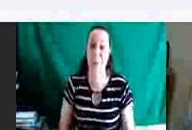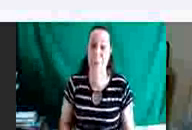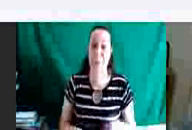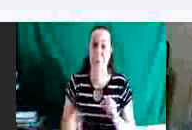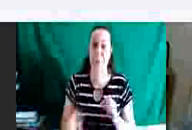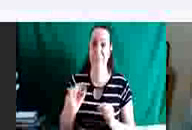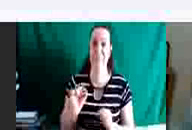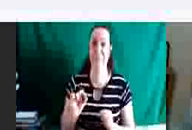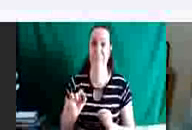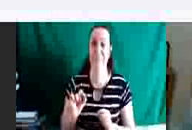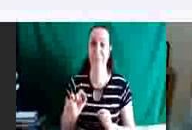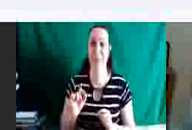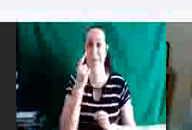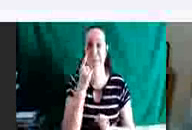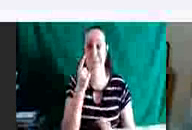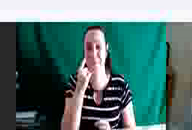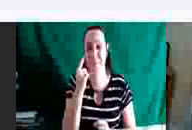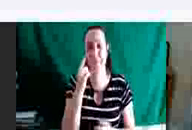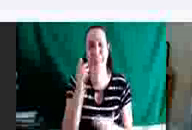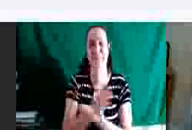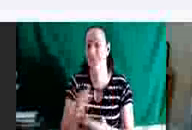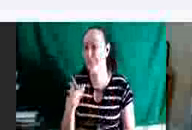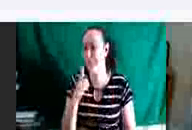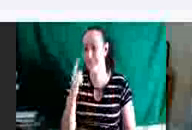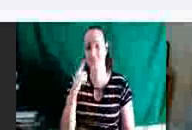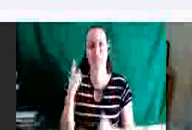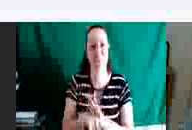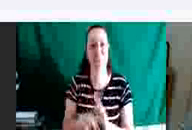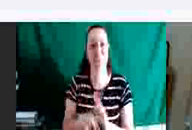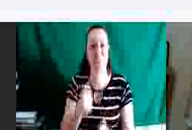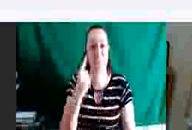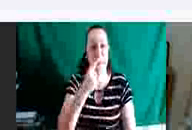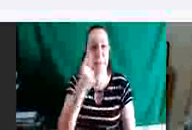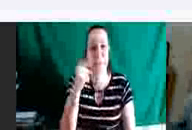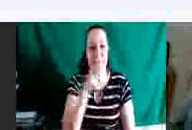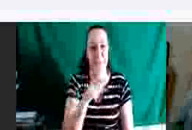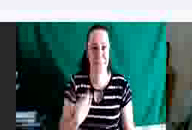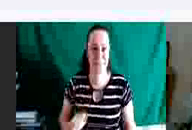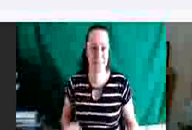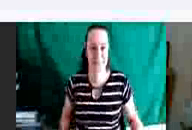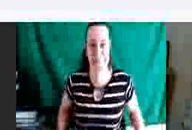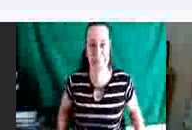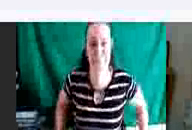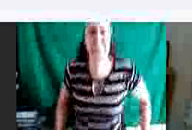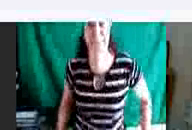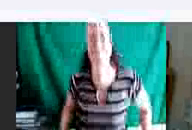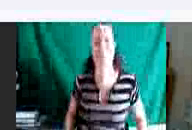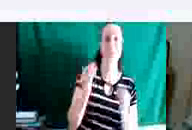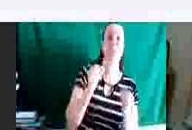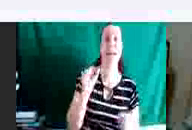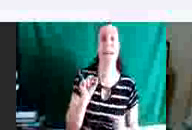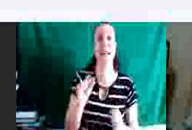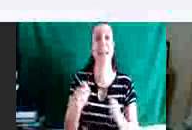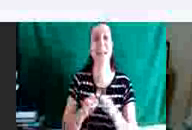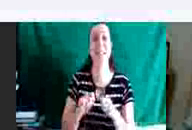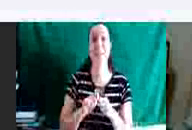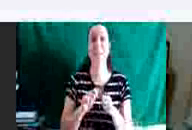vocês estão vendo a janela, minha tela, A1 até A10. Isso significa que são os